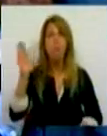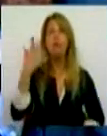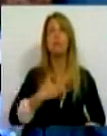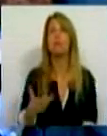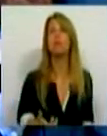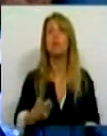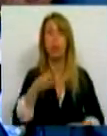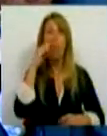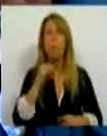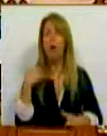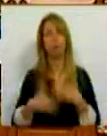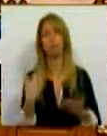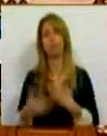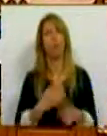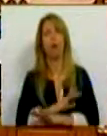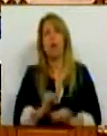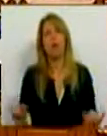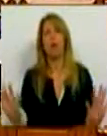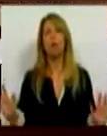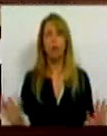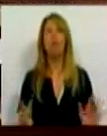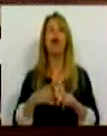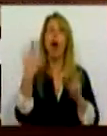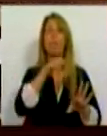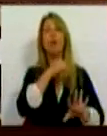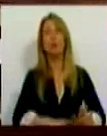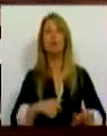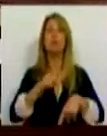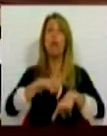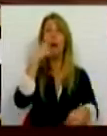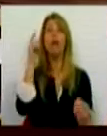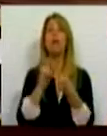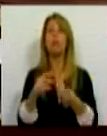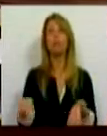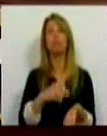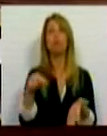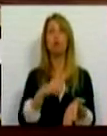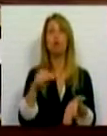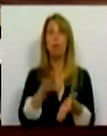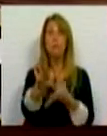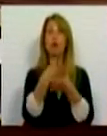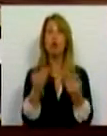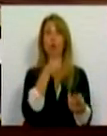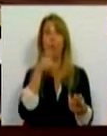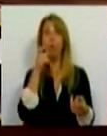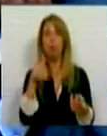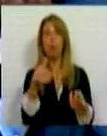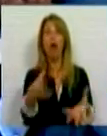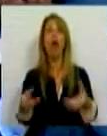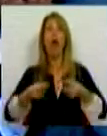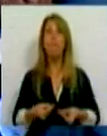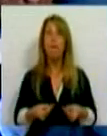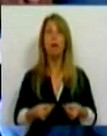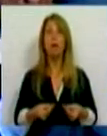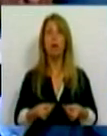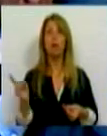de uma autorização temporária. Aguardámos as várias soluções que nos prometeram ser apresentadas. E foram